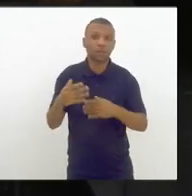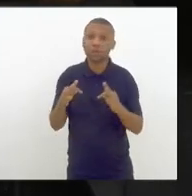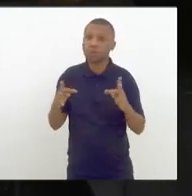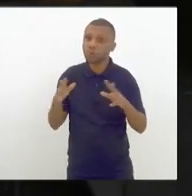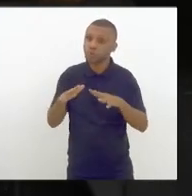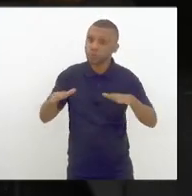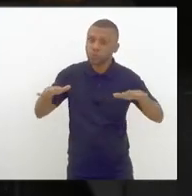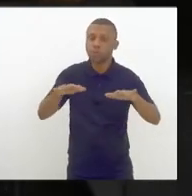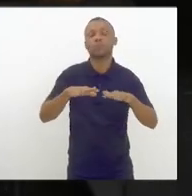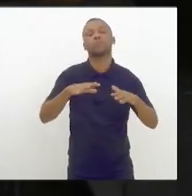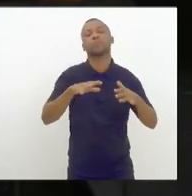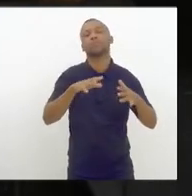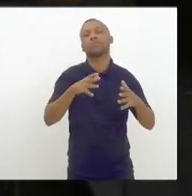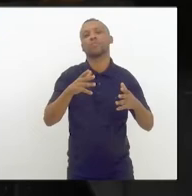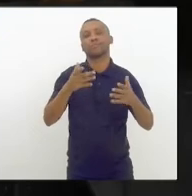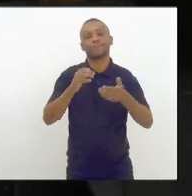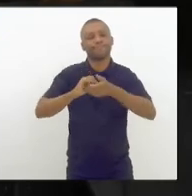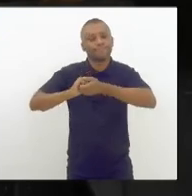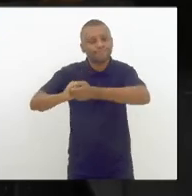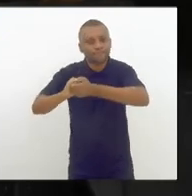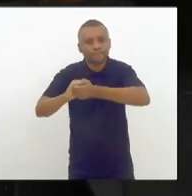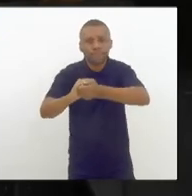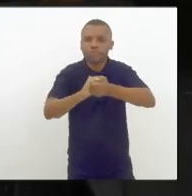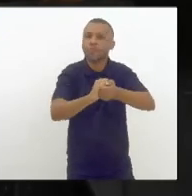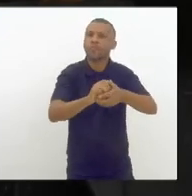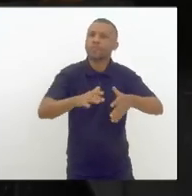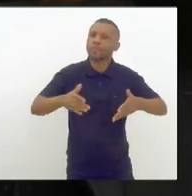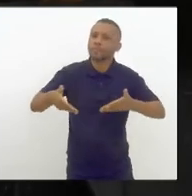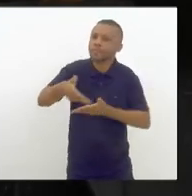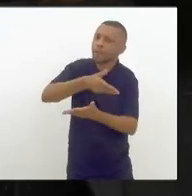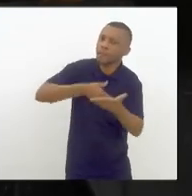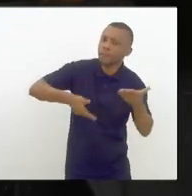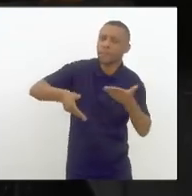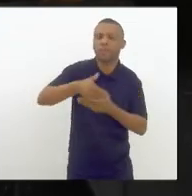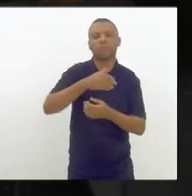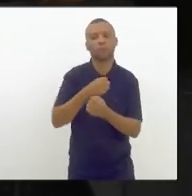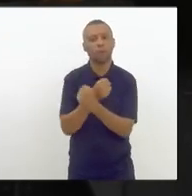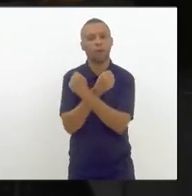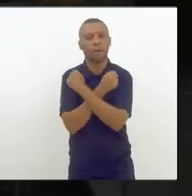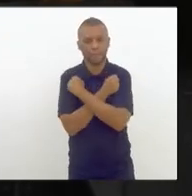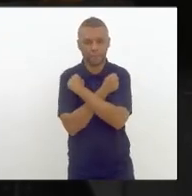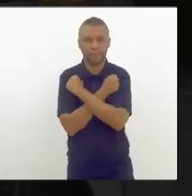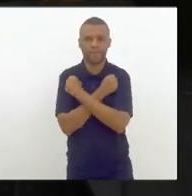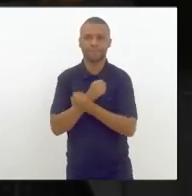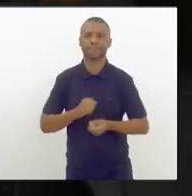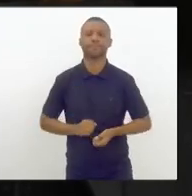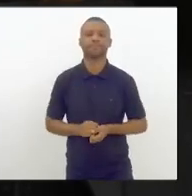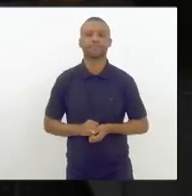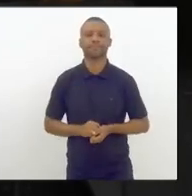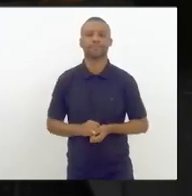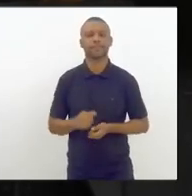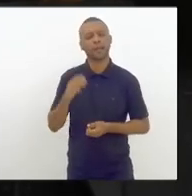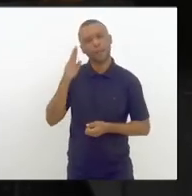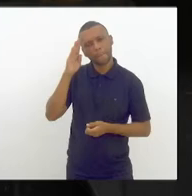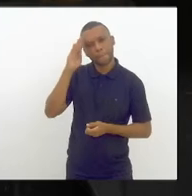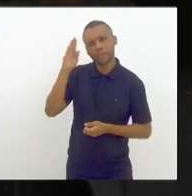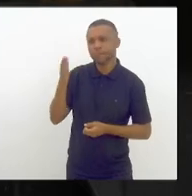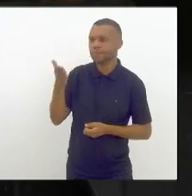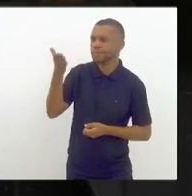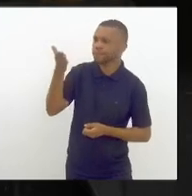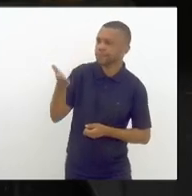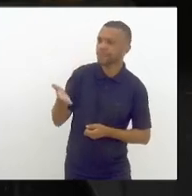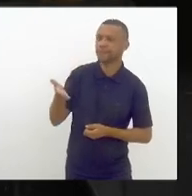recebendo aqui o meu fraterno abraço em especial a vossa